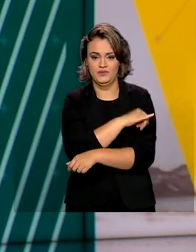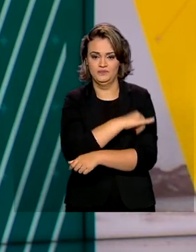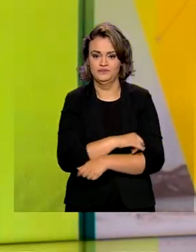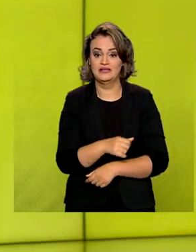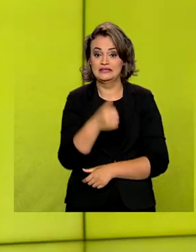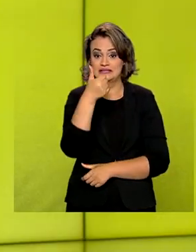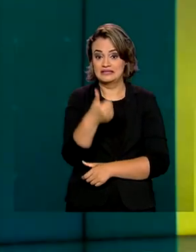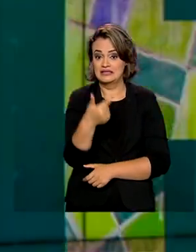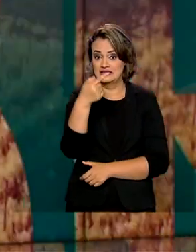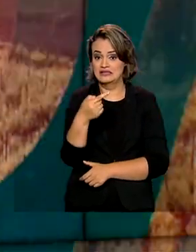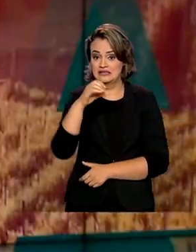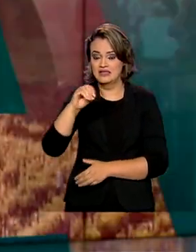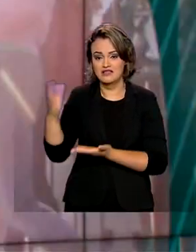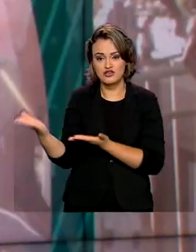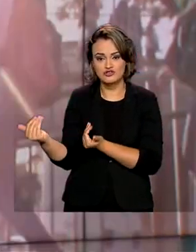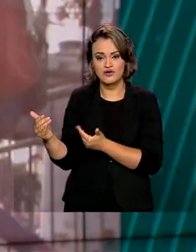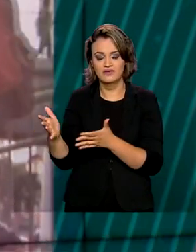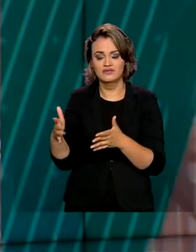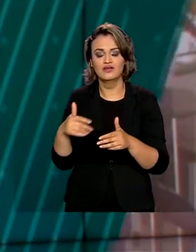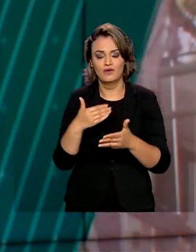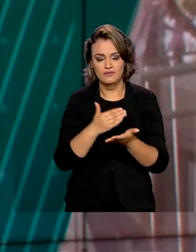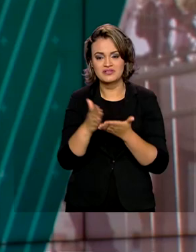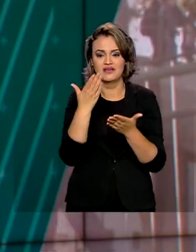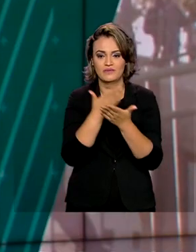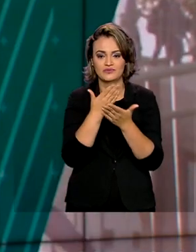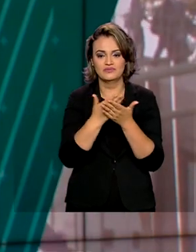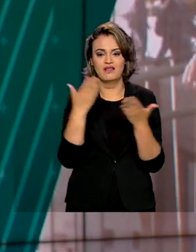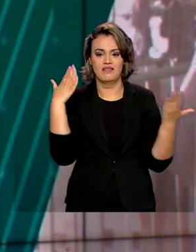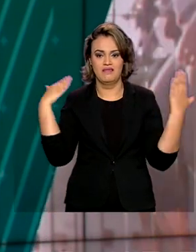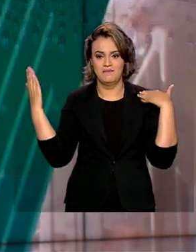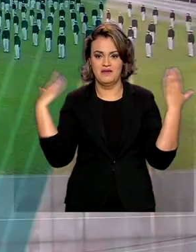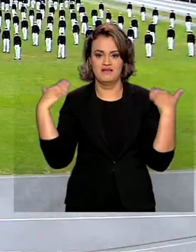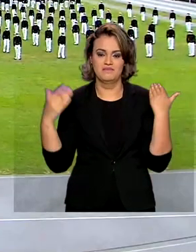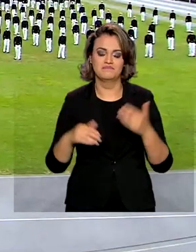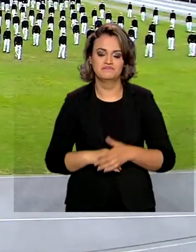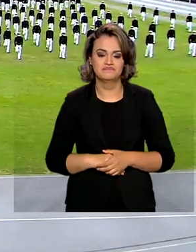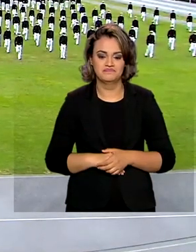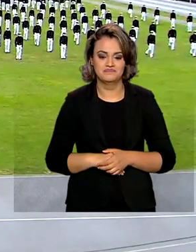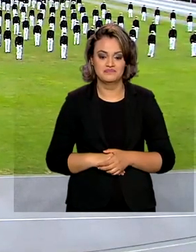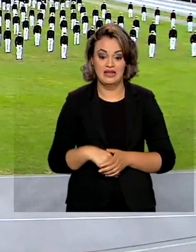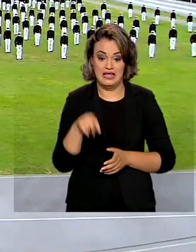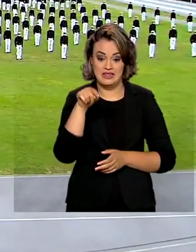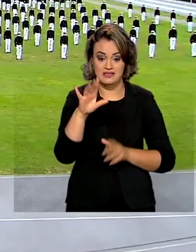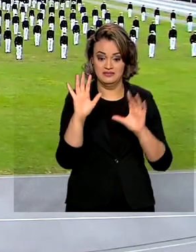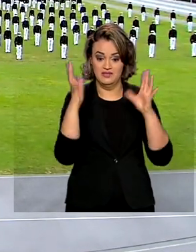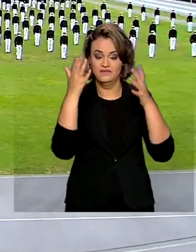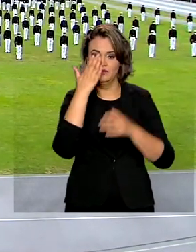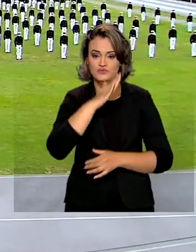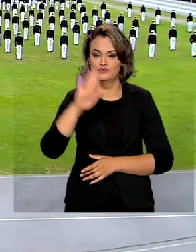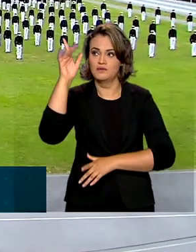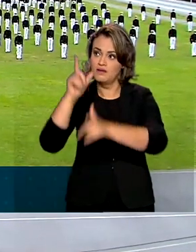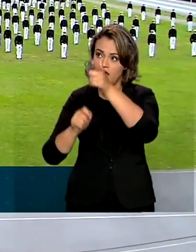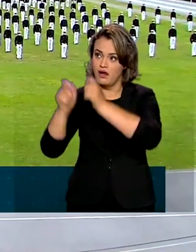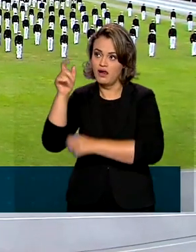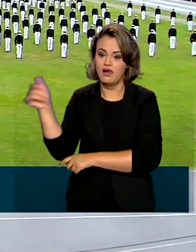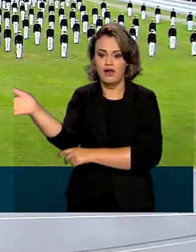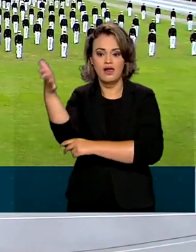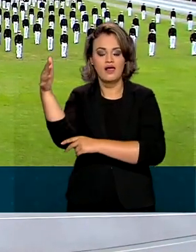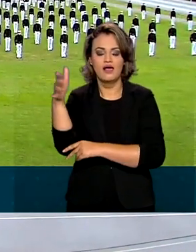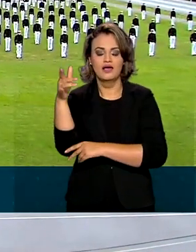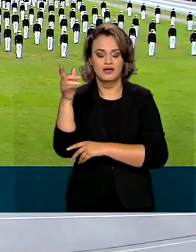170 jovens iniciando sua trajetória na marinha brasileira e a cerimônia de juramento à bandeira